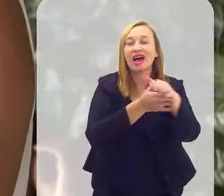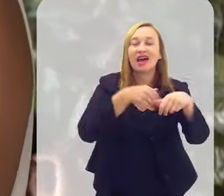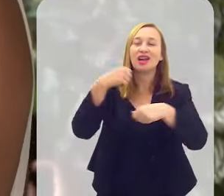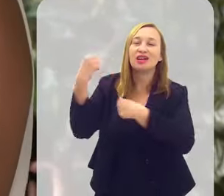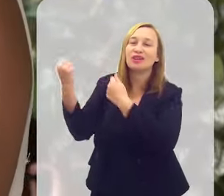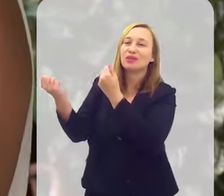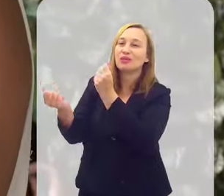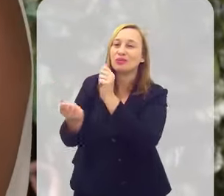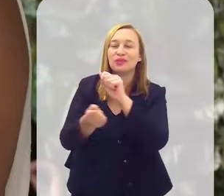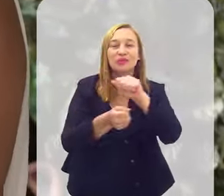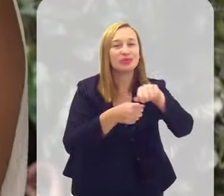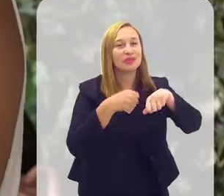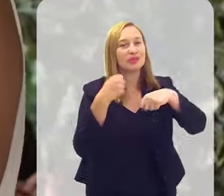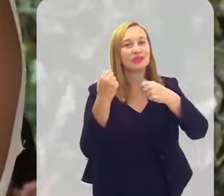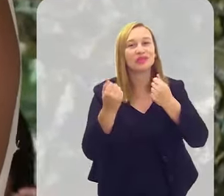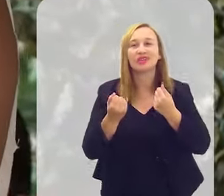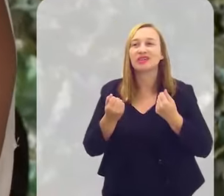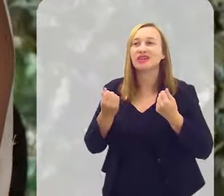Senhor